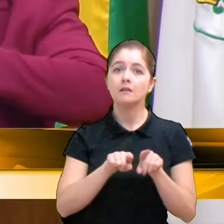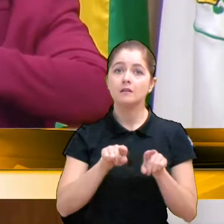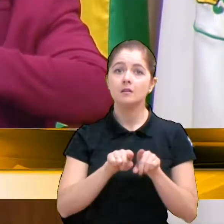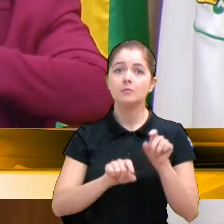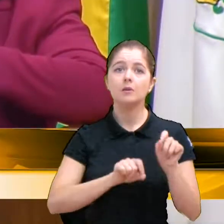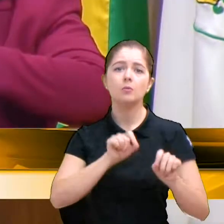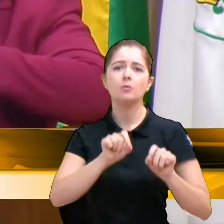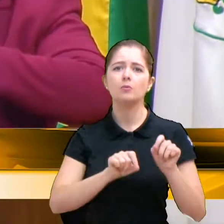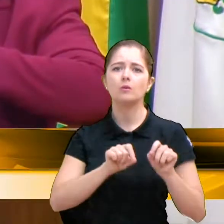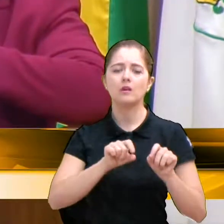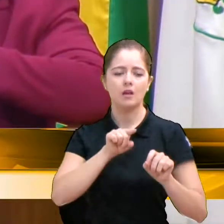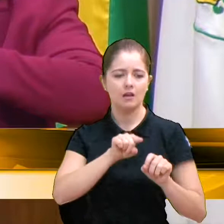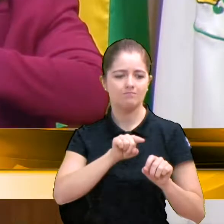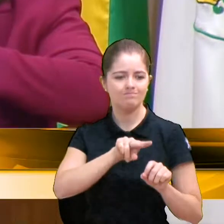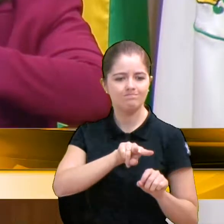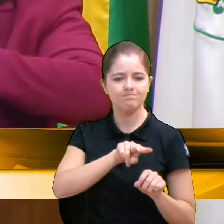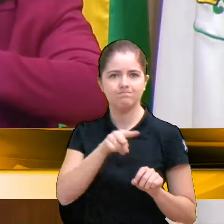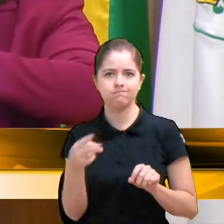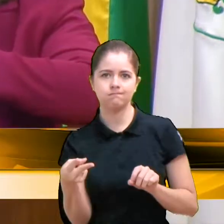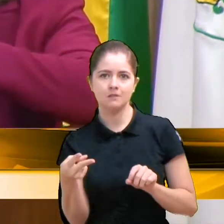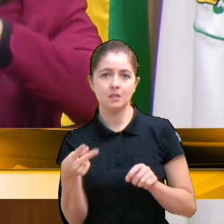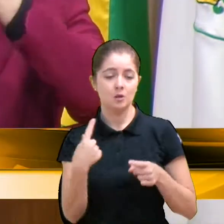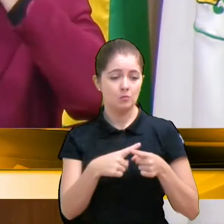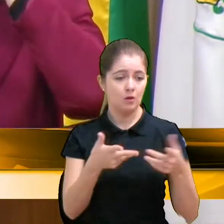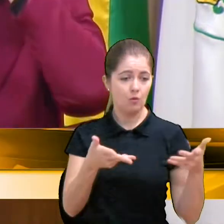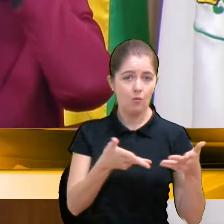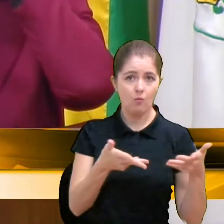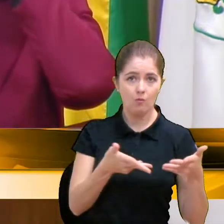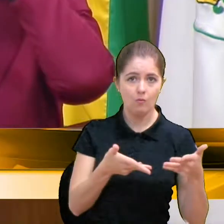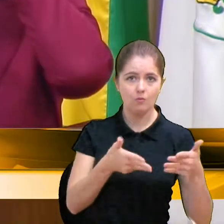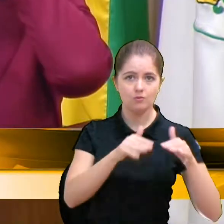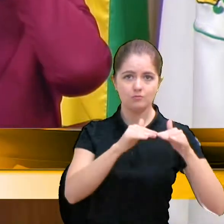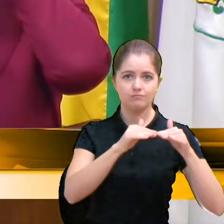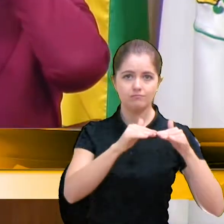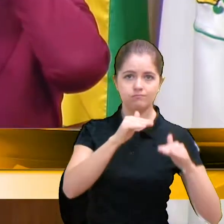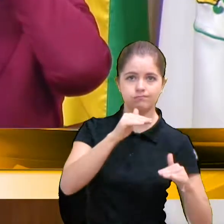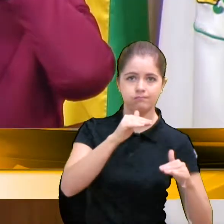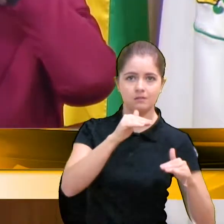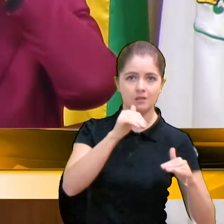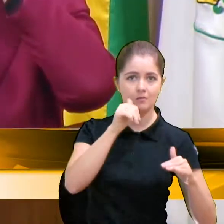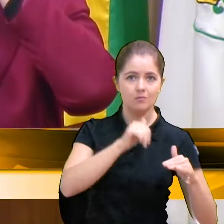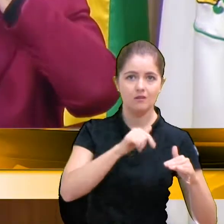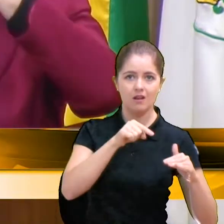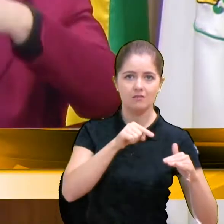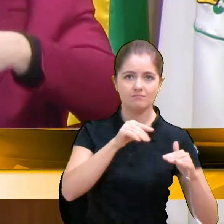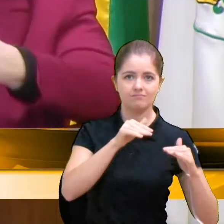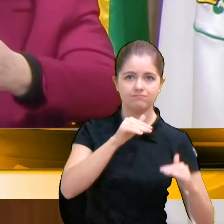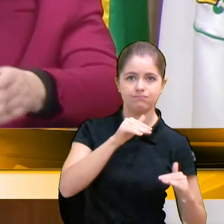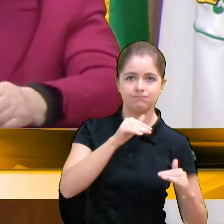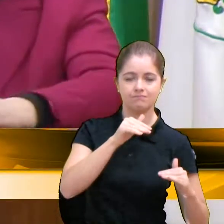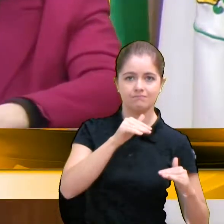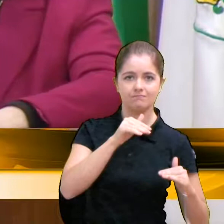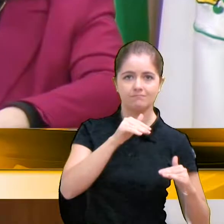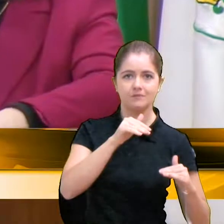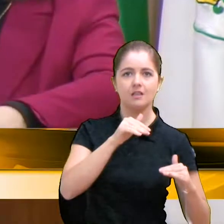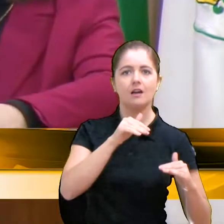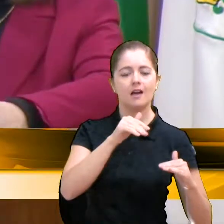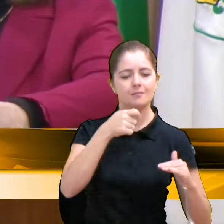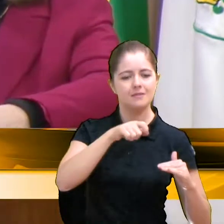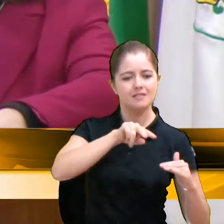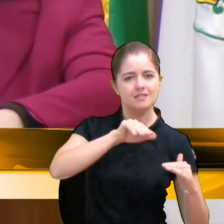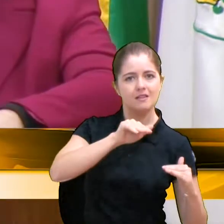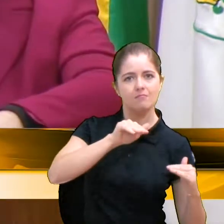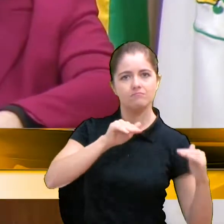essa situação de desigualdade que existe na sociedade, em especial nos órgãos